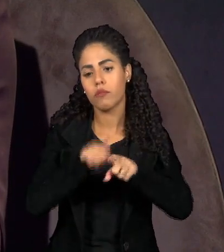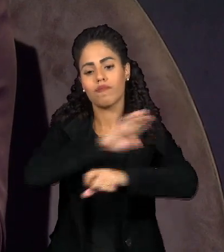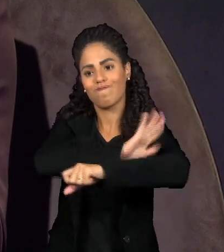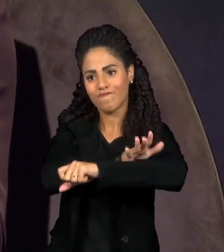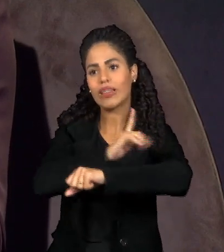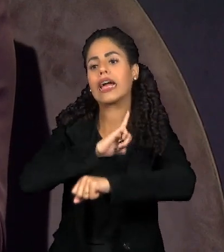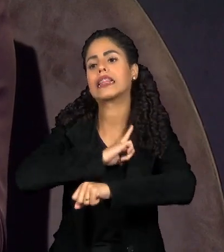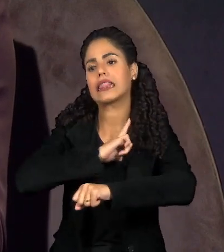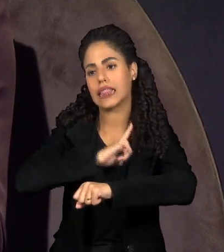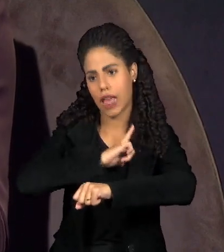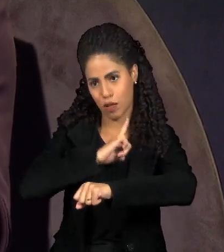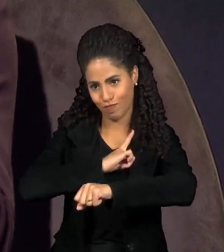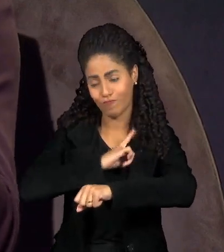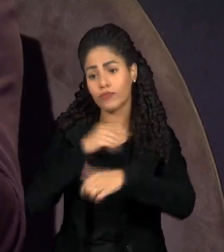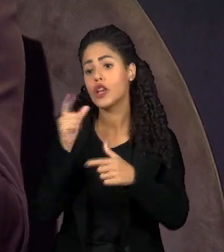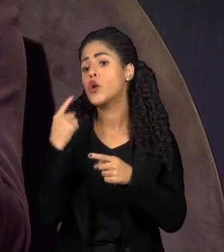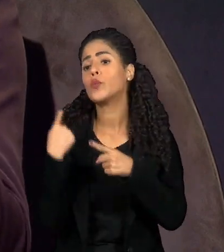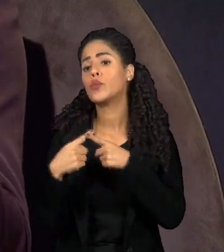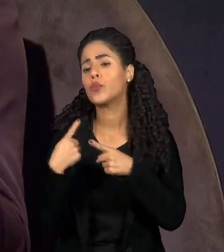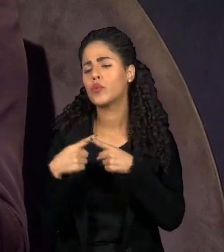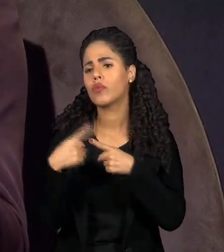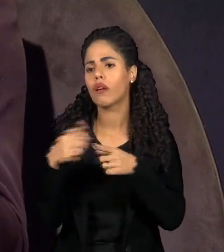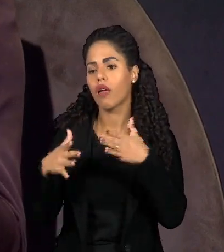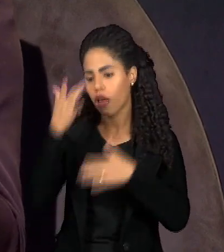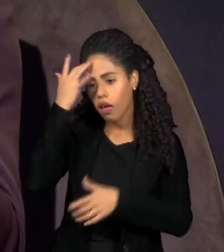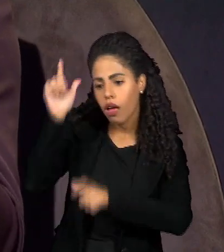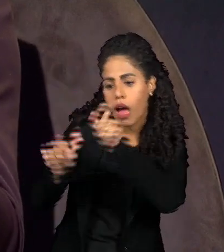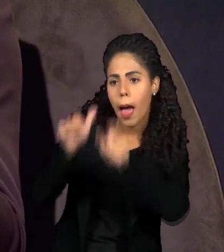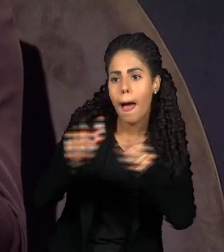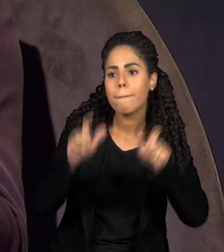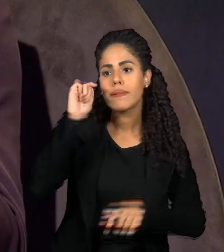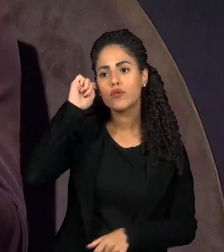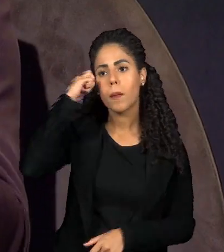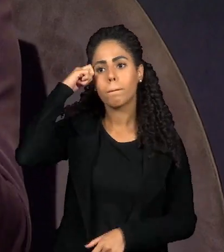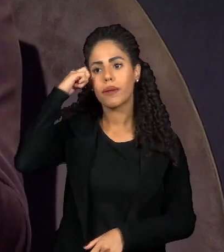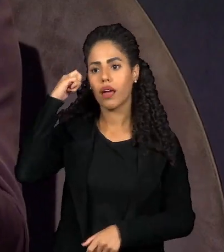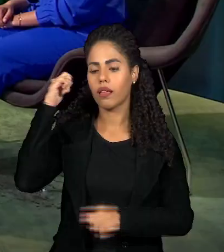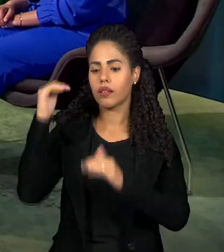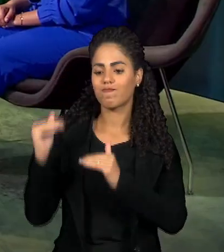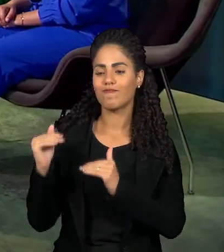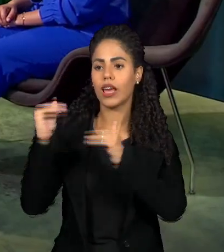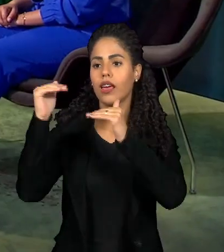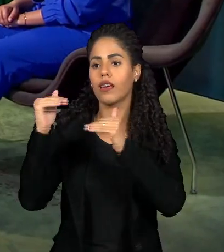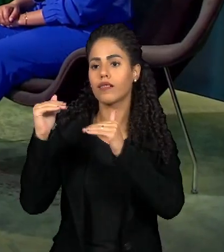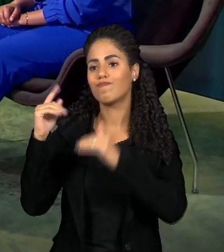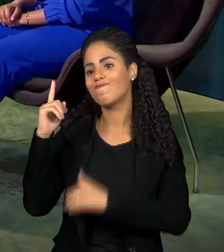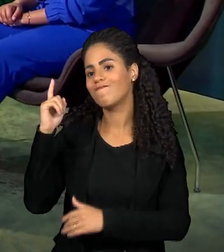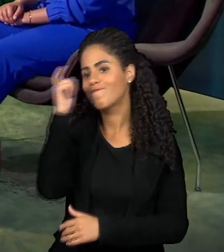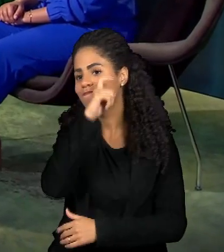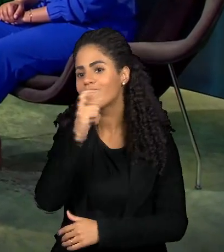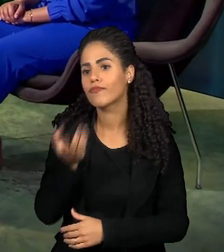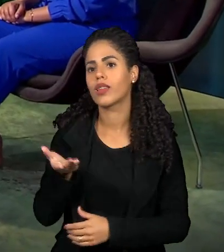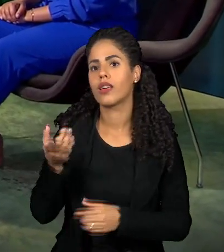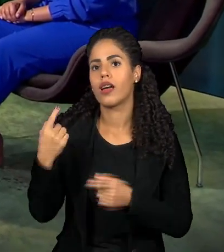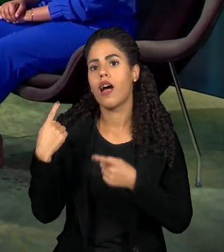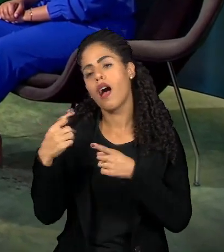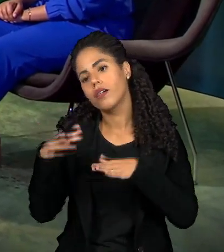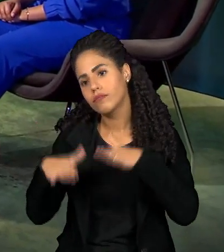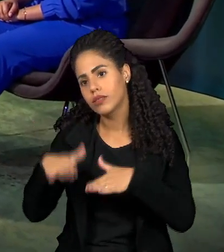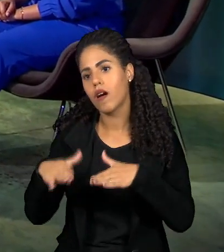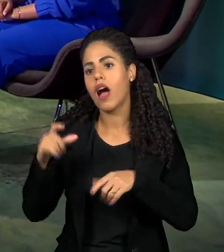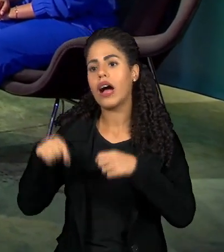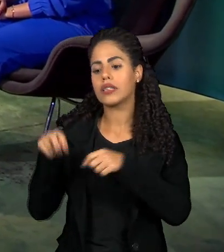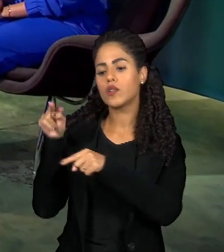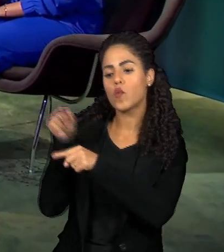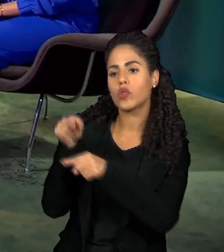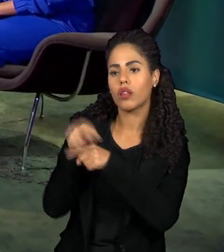racismo, principalmente quando se fala que o negro, se ele tem um poder aquisitivo de ter, não é um zelador,